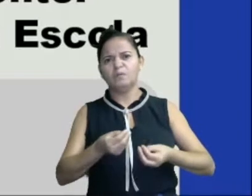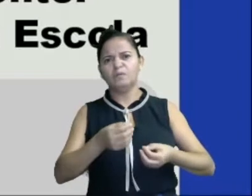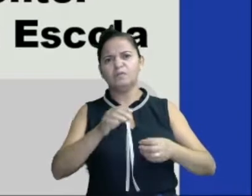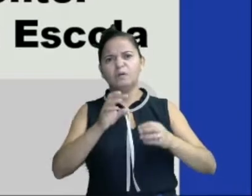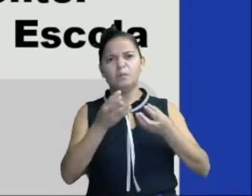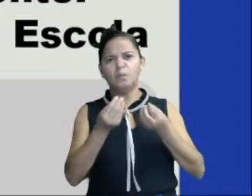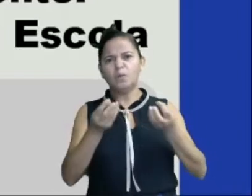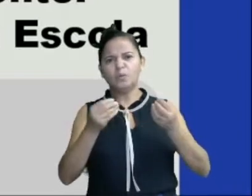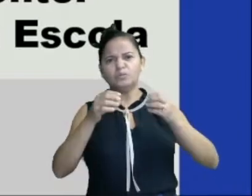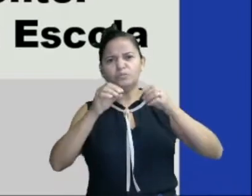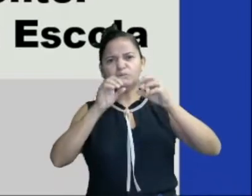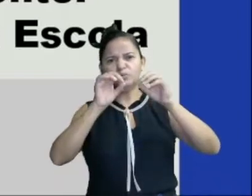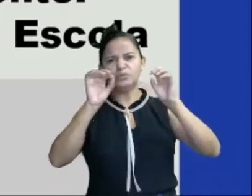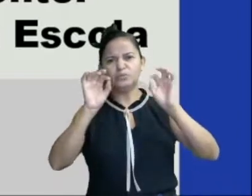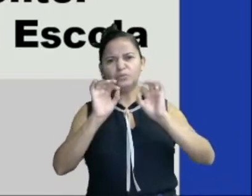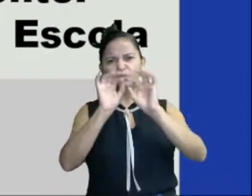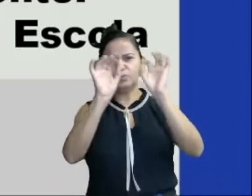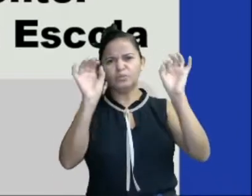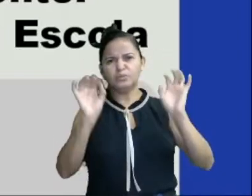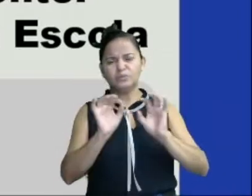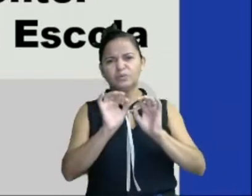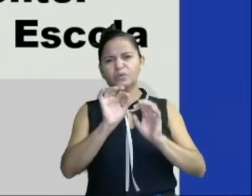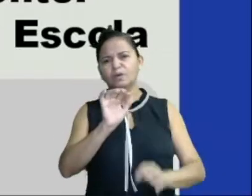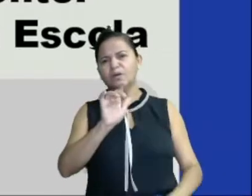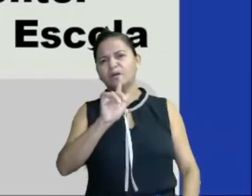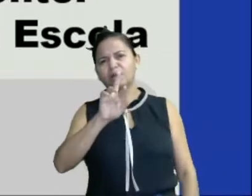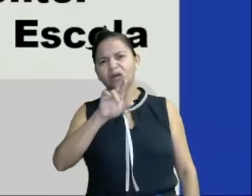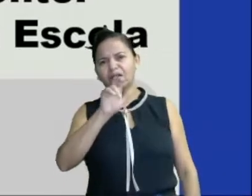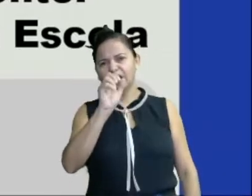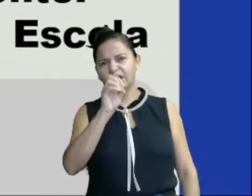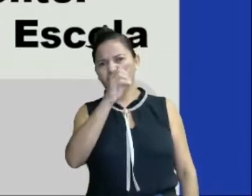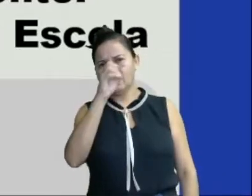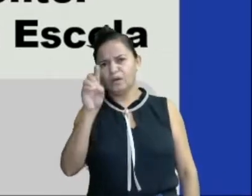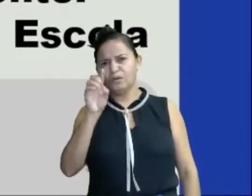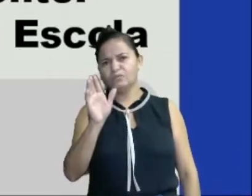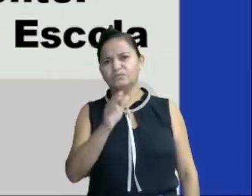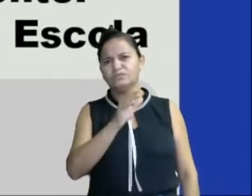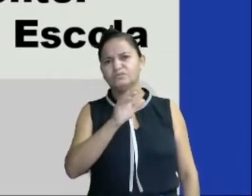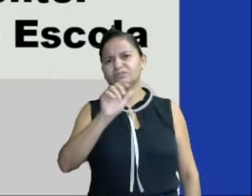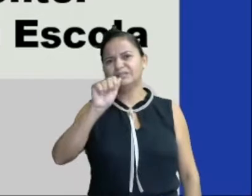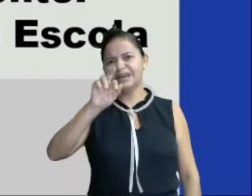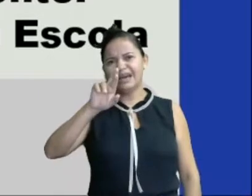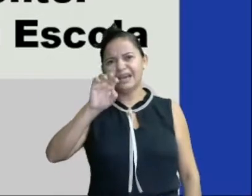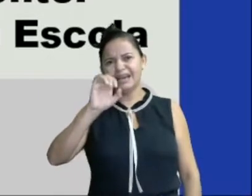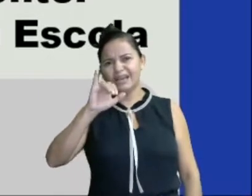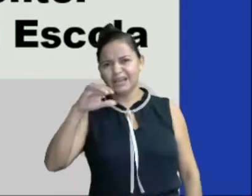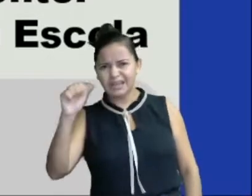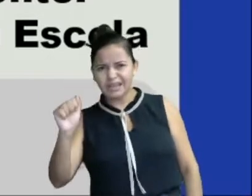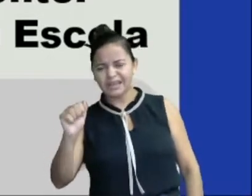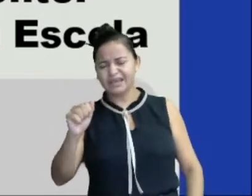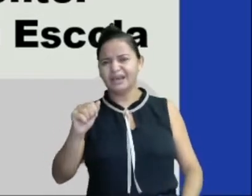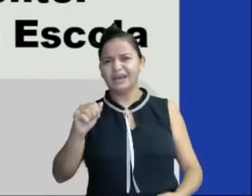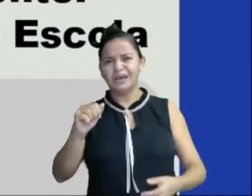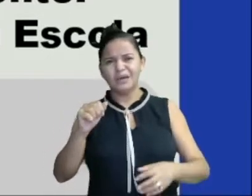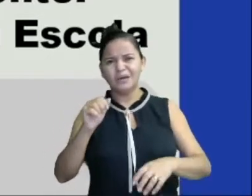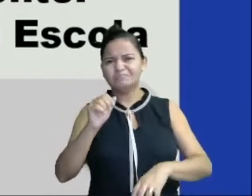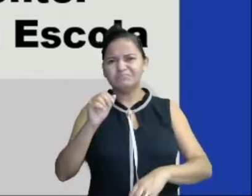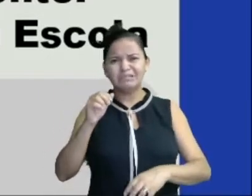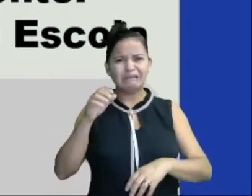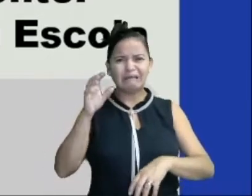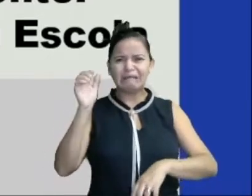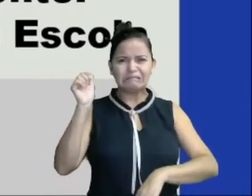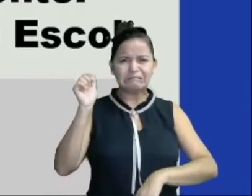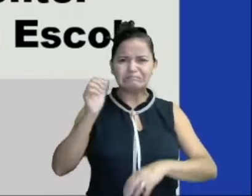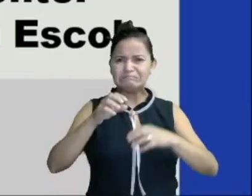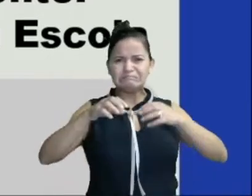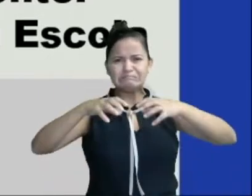né? Faz com que seja um solo muito permeável e, consequentemente, muito seco. Porque